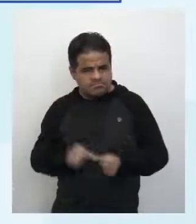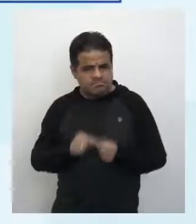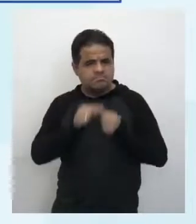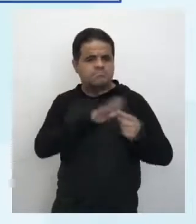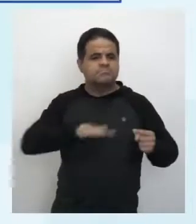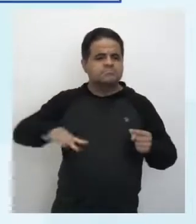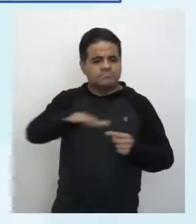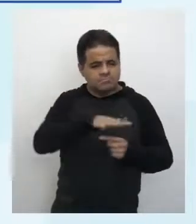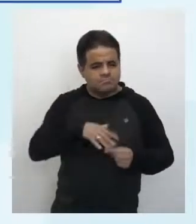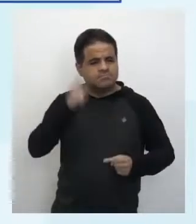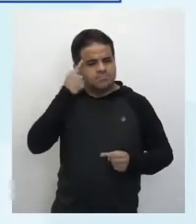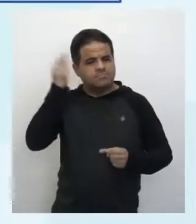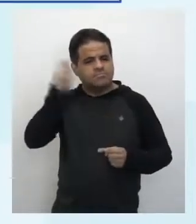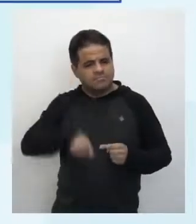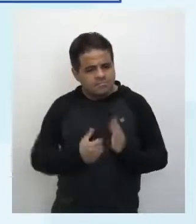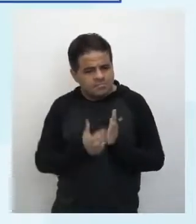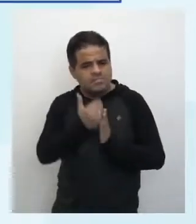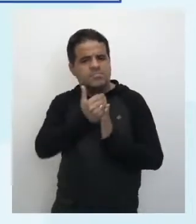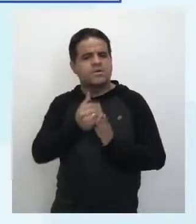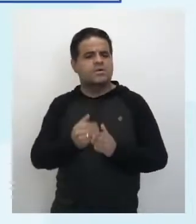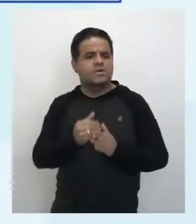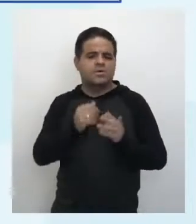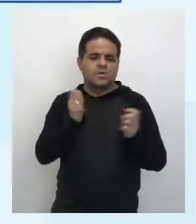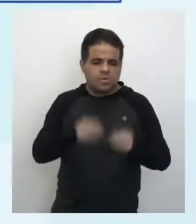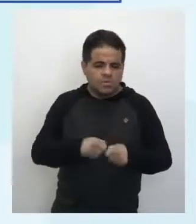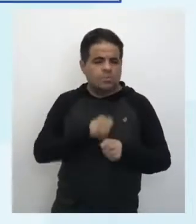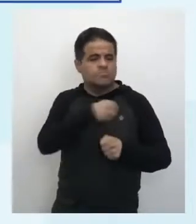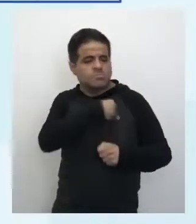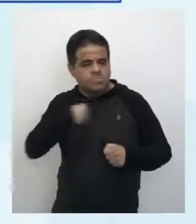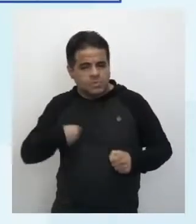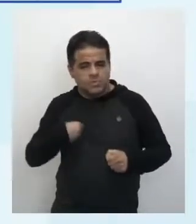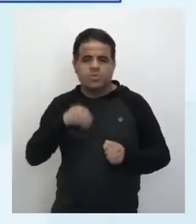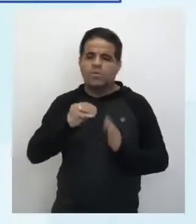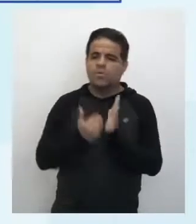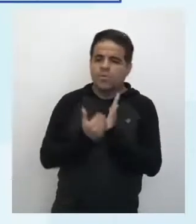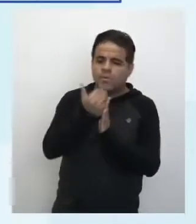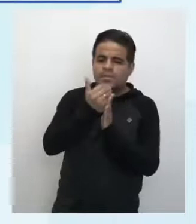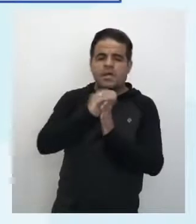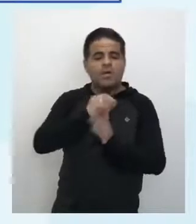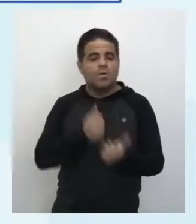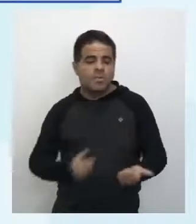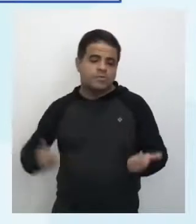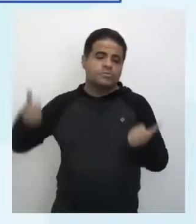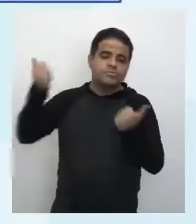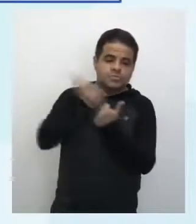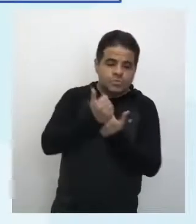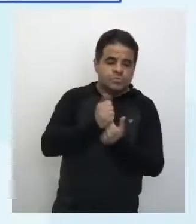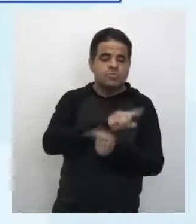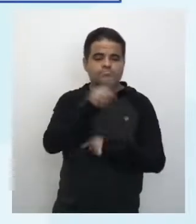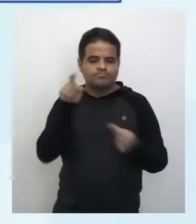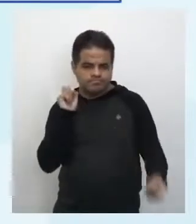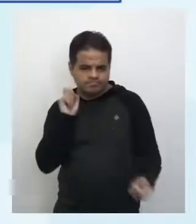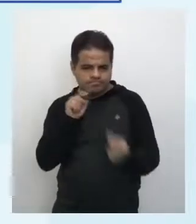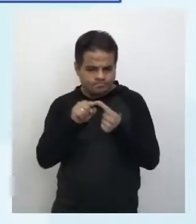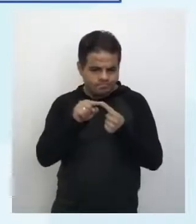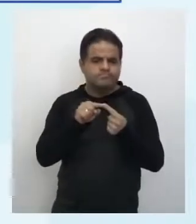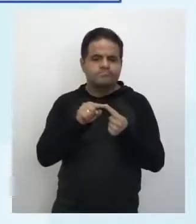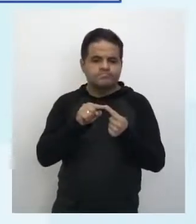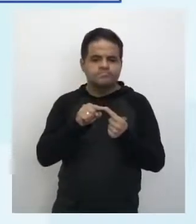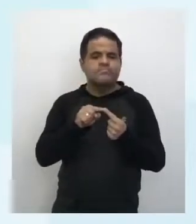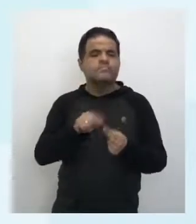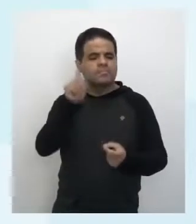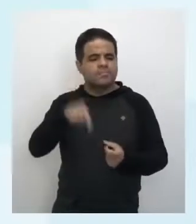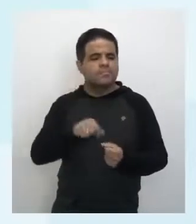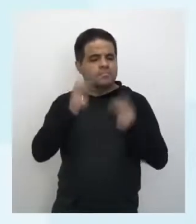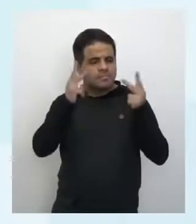são utilizados para aplicações médicas, ou para aumentar, ou para substituir uma função natural.